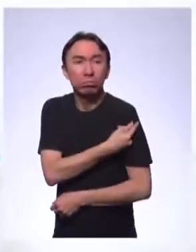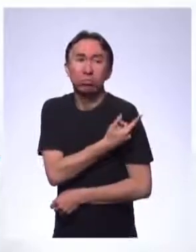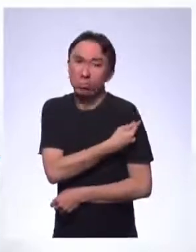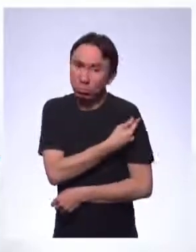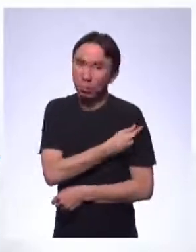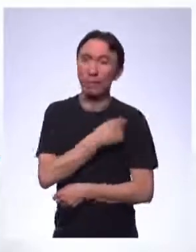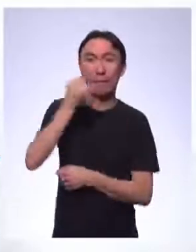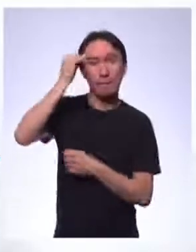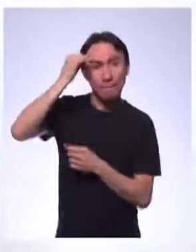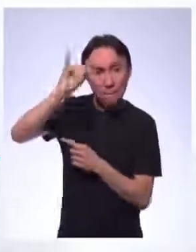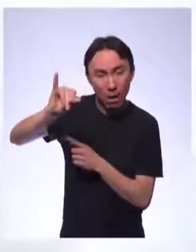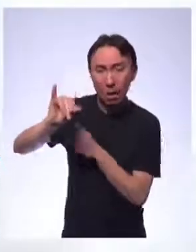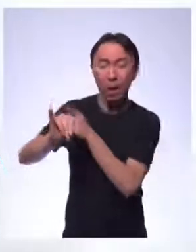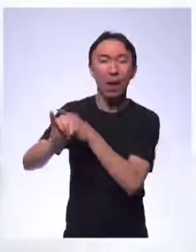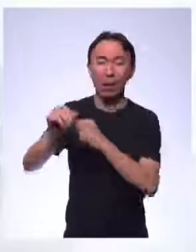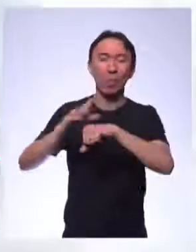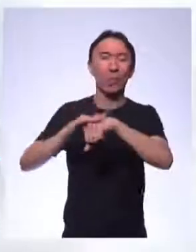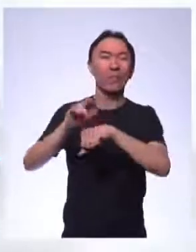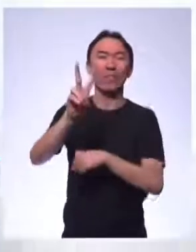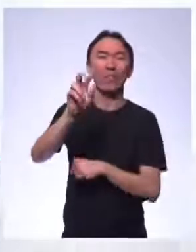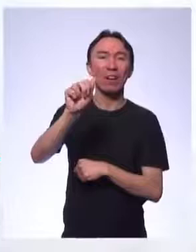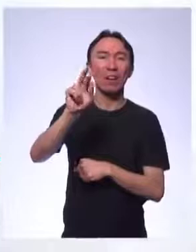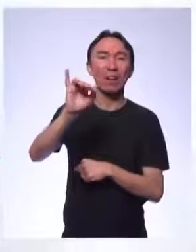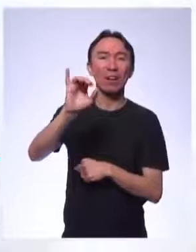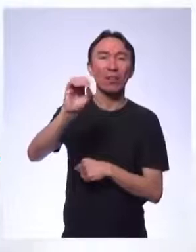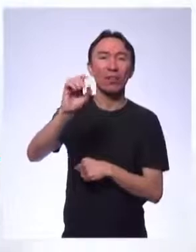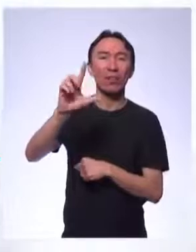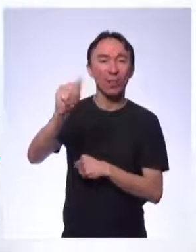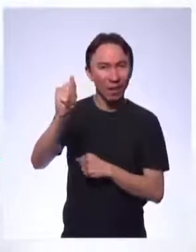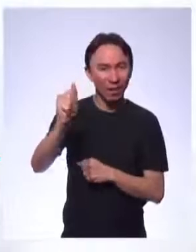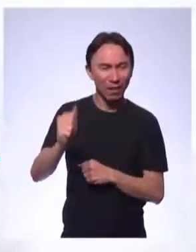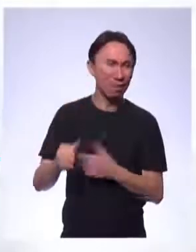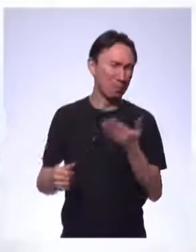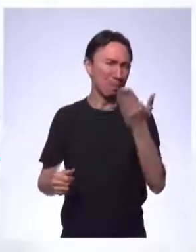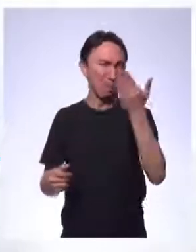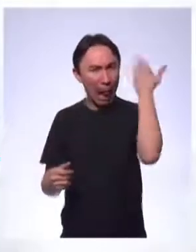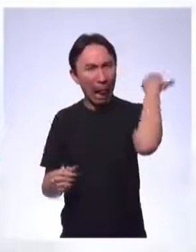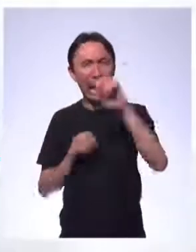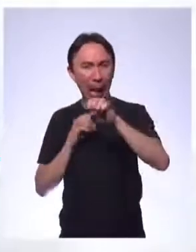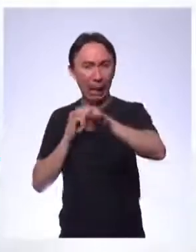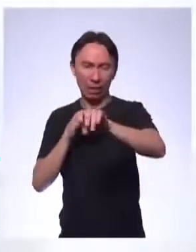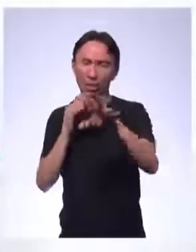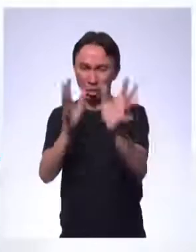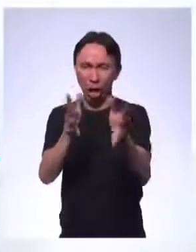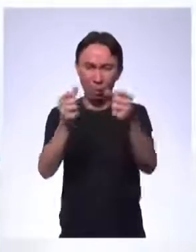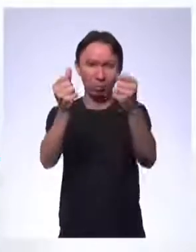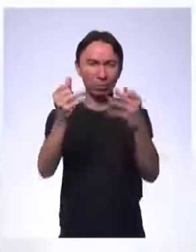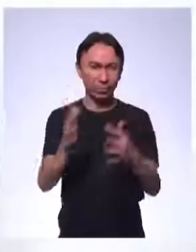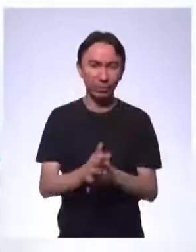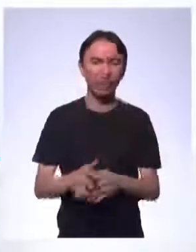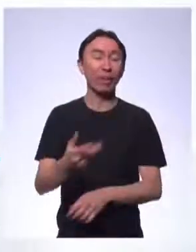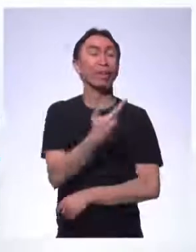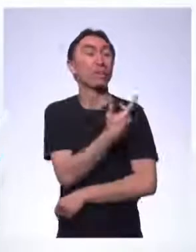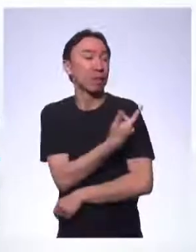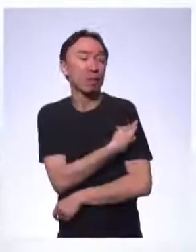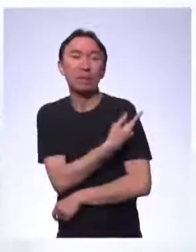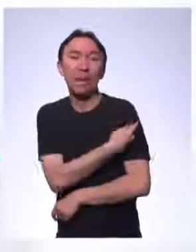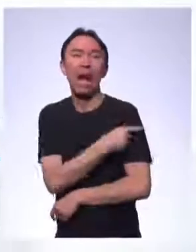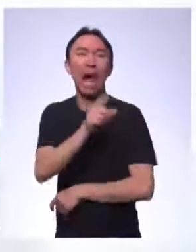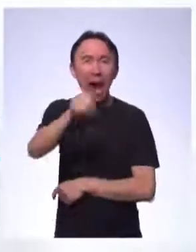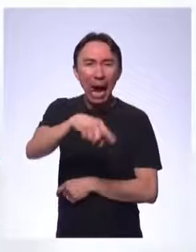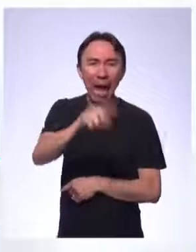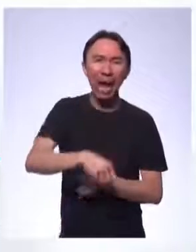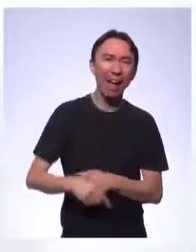contra a varíola, inclusive, né, o professor já falou na aula passada, esse termo vacina vem de uma varíola que era